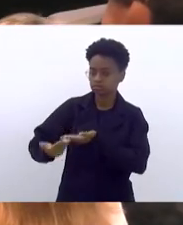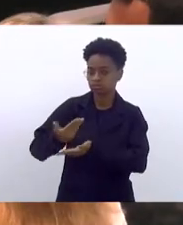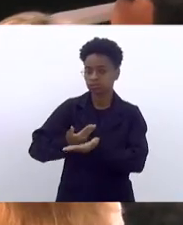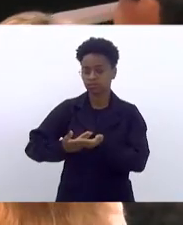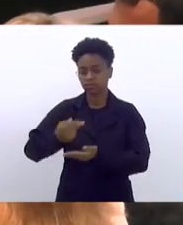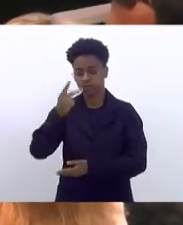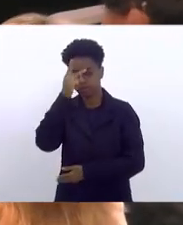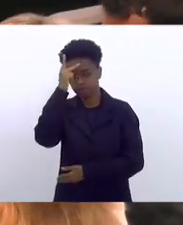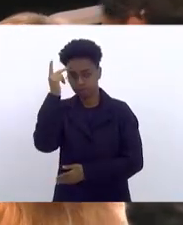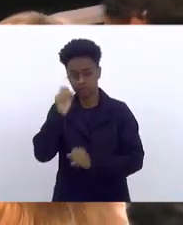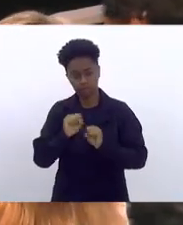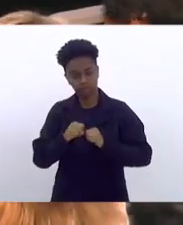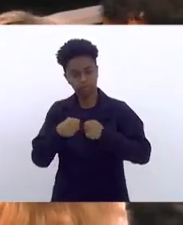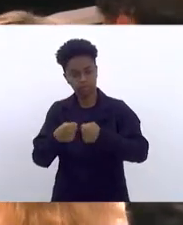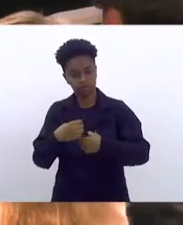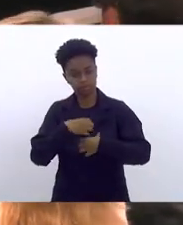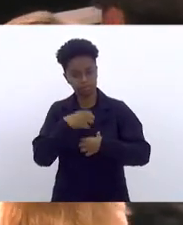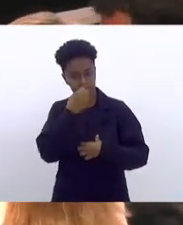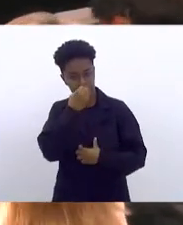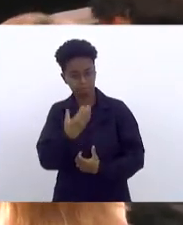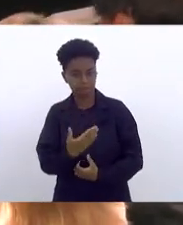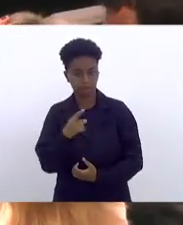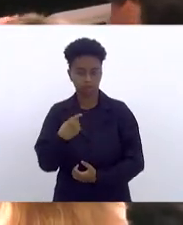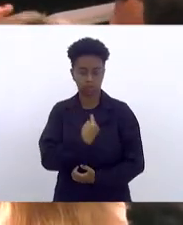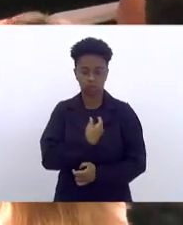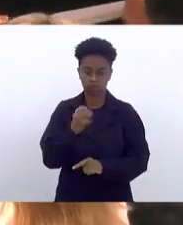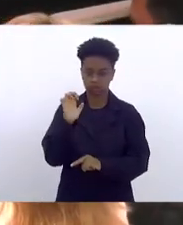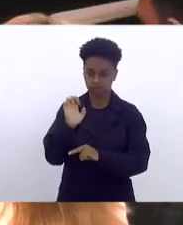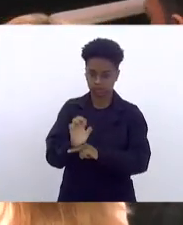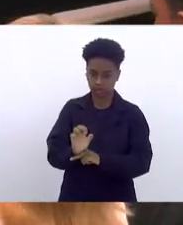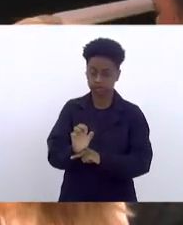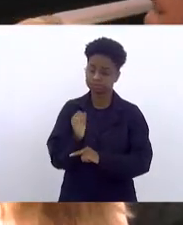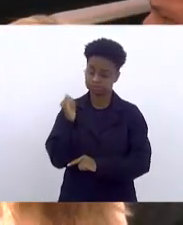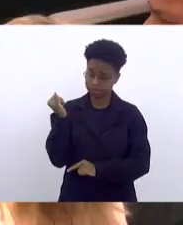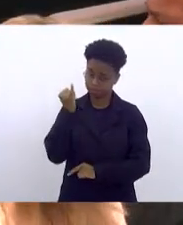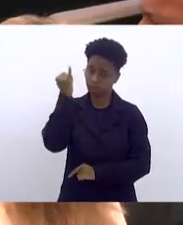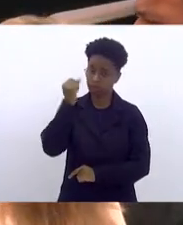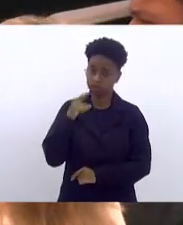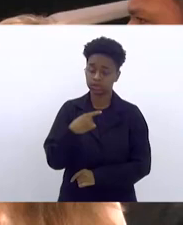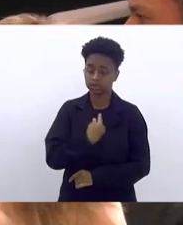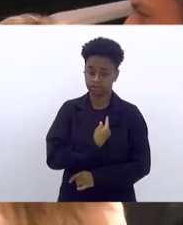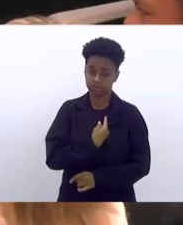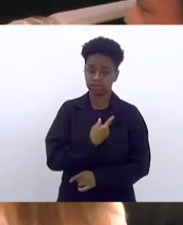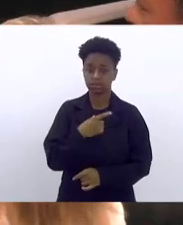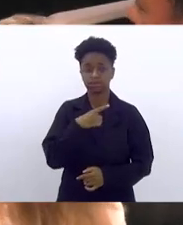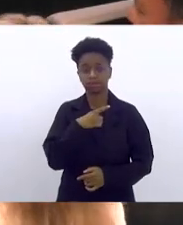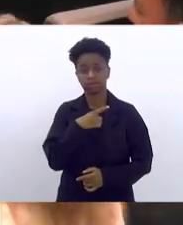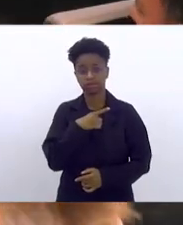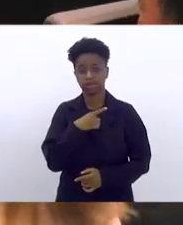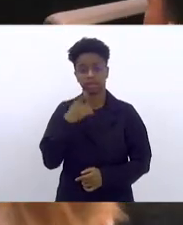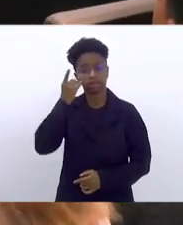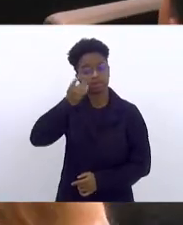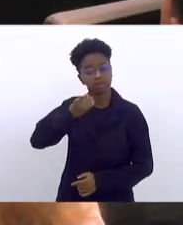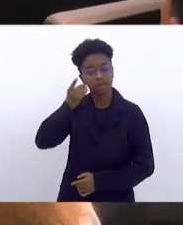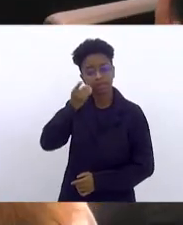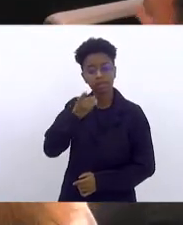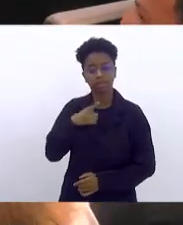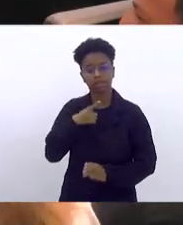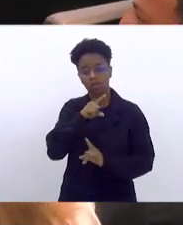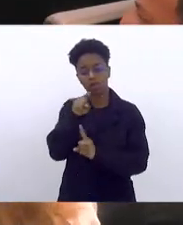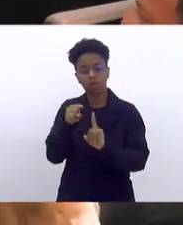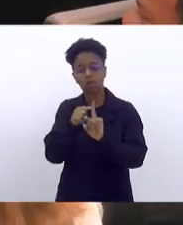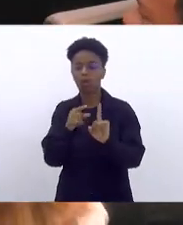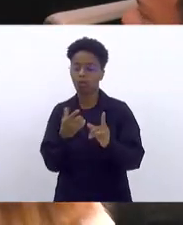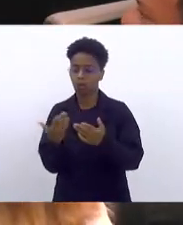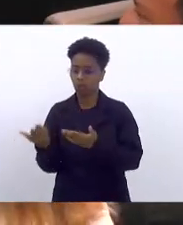que defende o bem-estar do nosso estado é isso que é importante a gente ter parlamentares assim com esse propósito